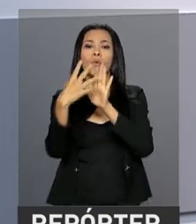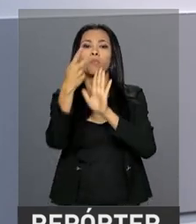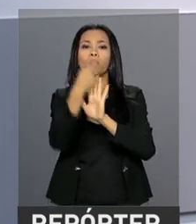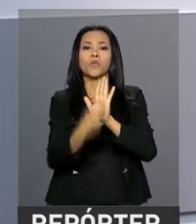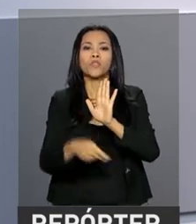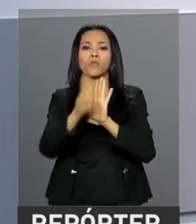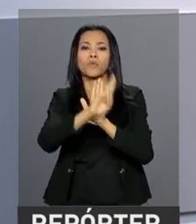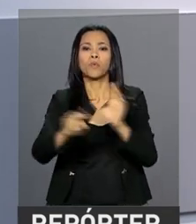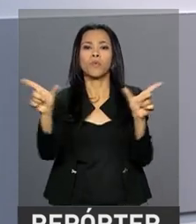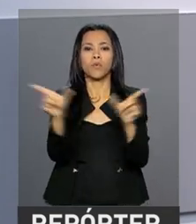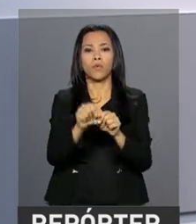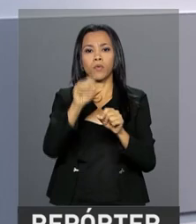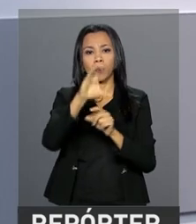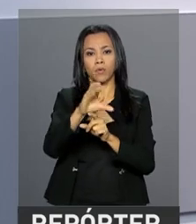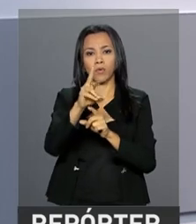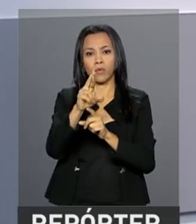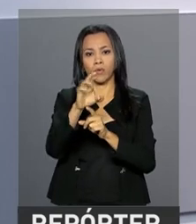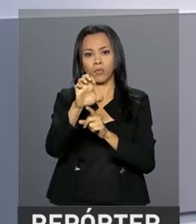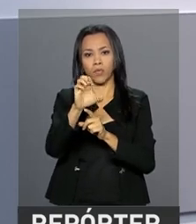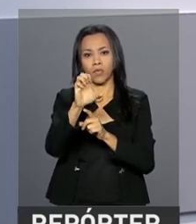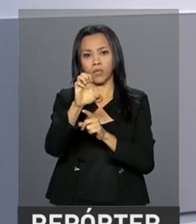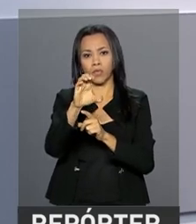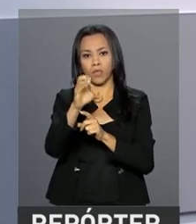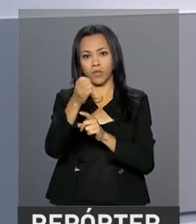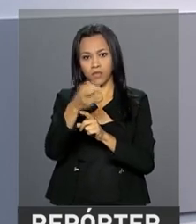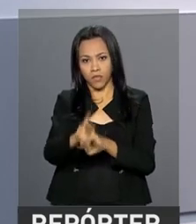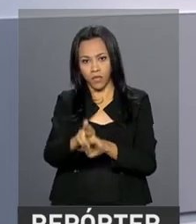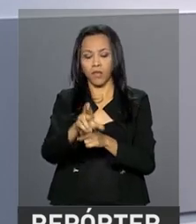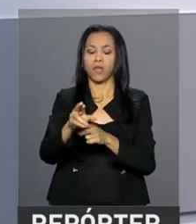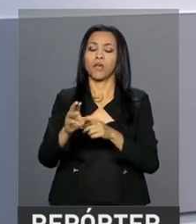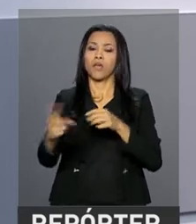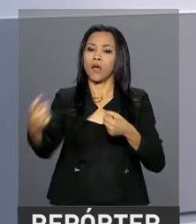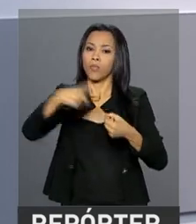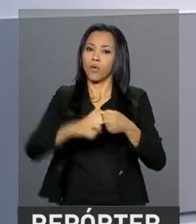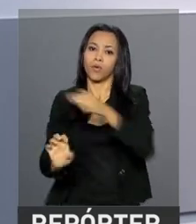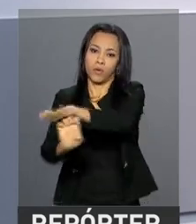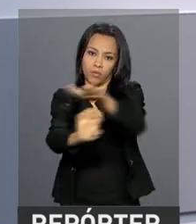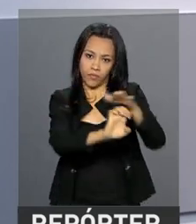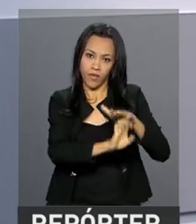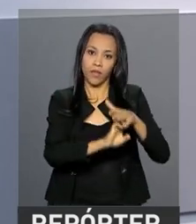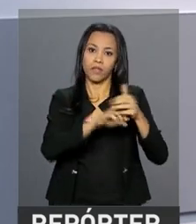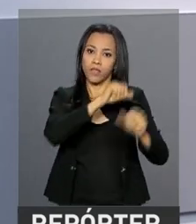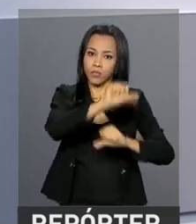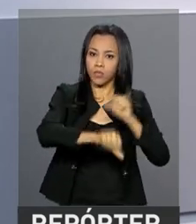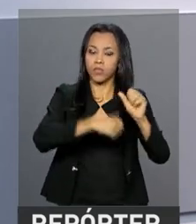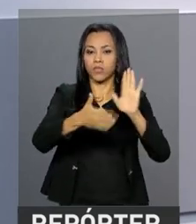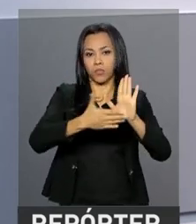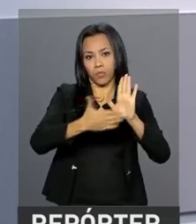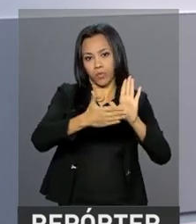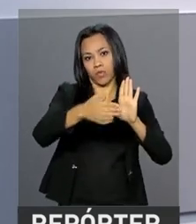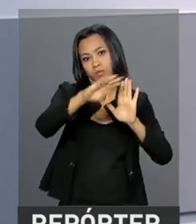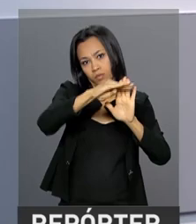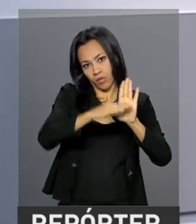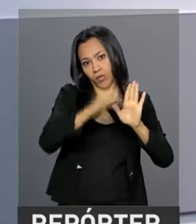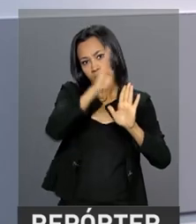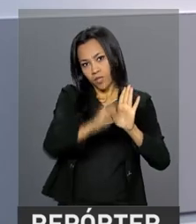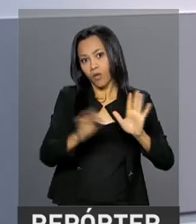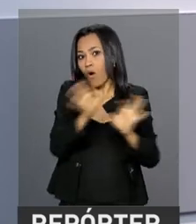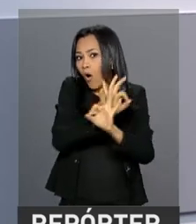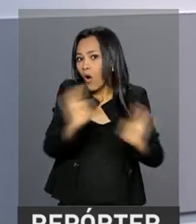parcerias que com o setor privado junto com as reformas em no país torna o Brasil ideal para